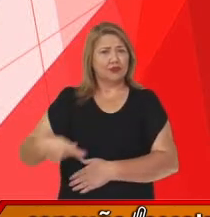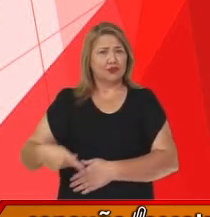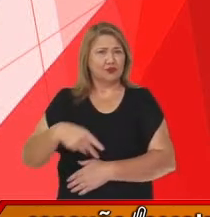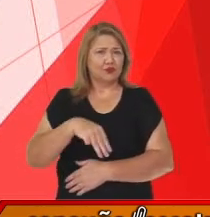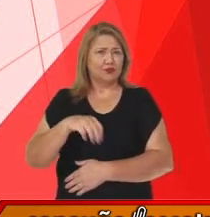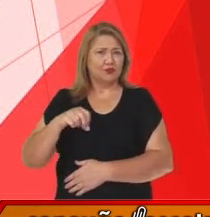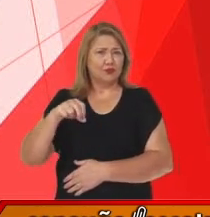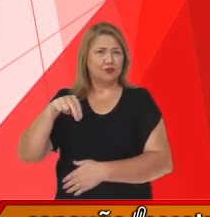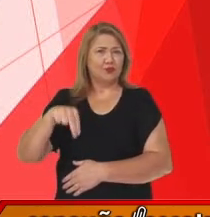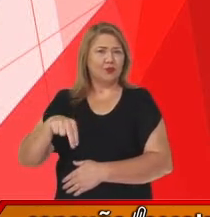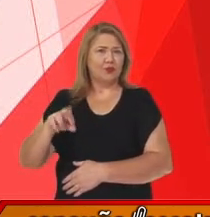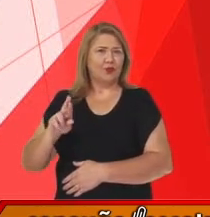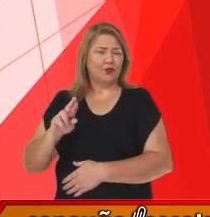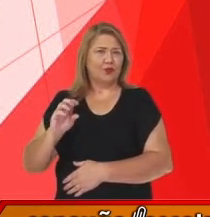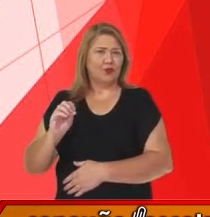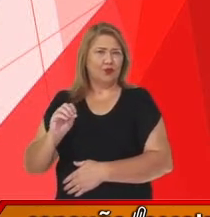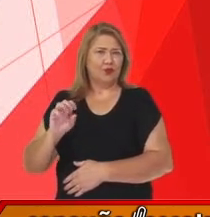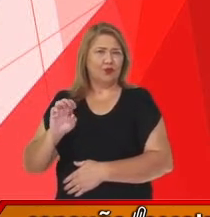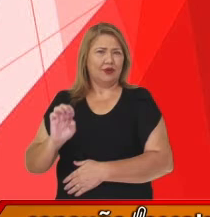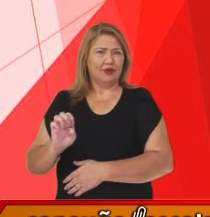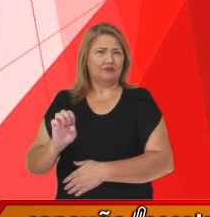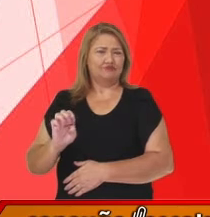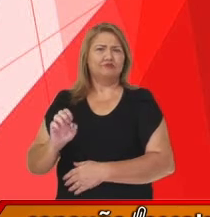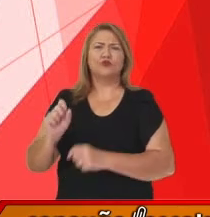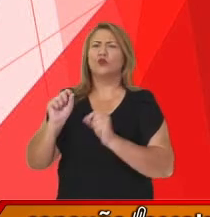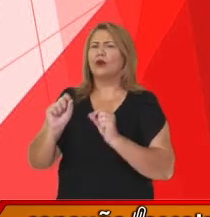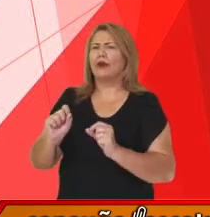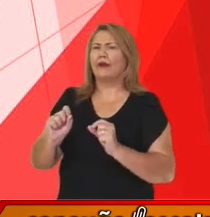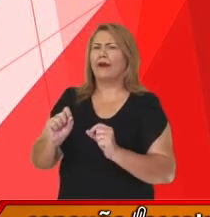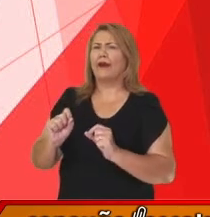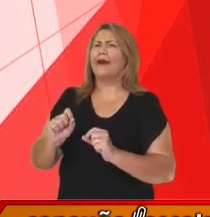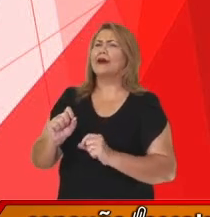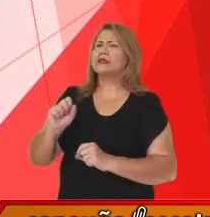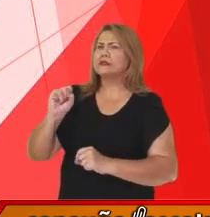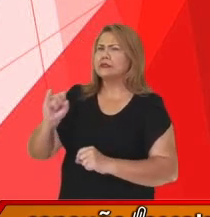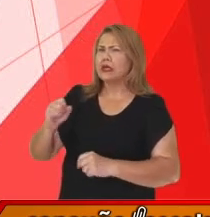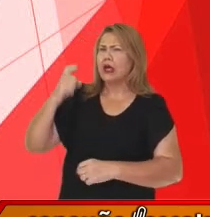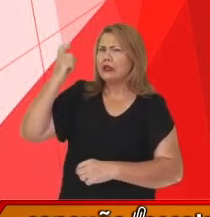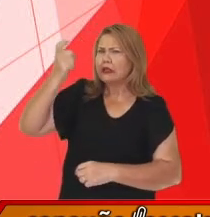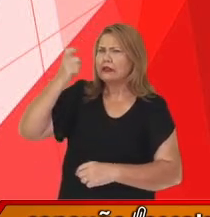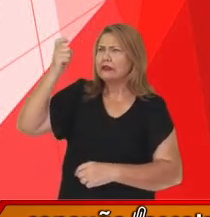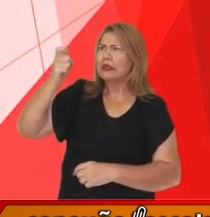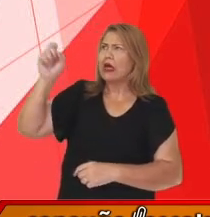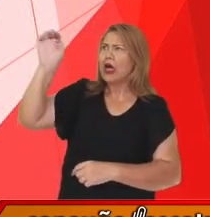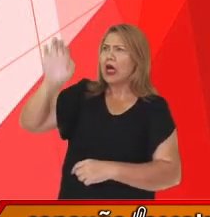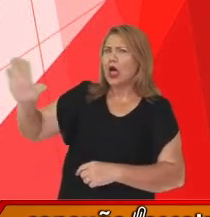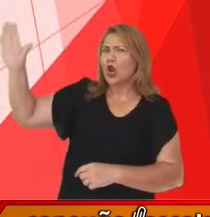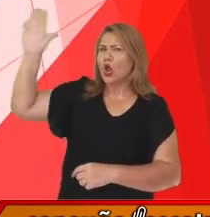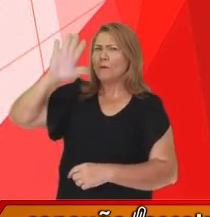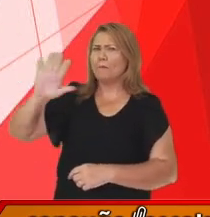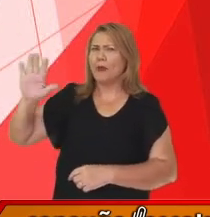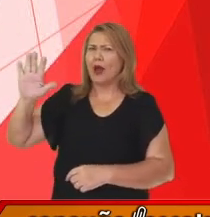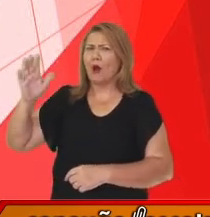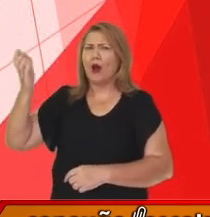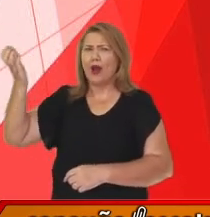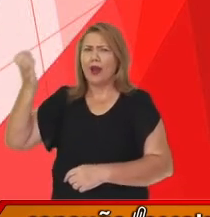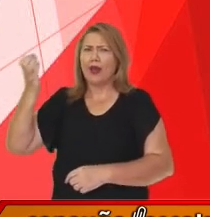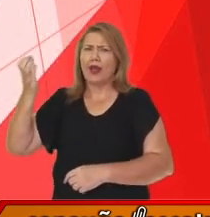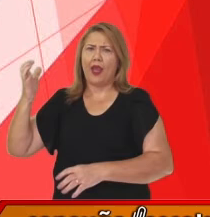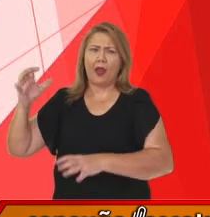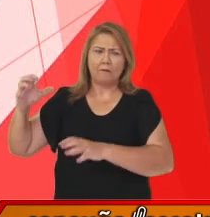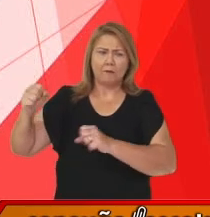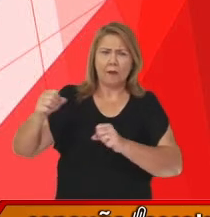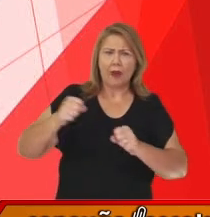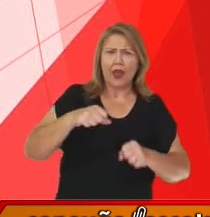Monroe. Devemos considerar qualquer tentativa da parte deles europeus de estender seu sistema